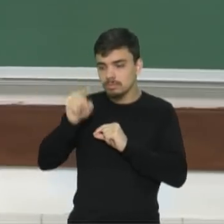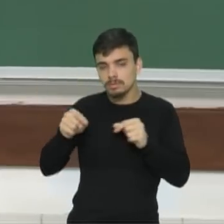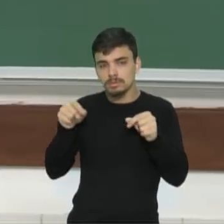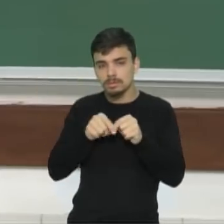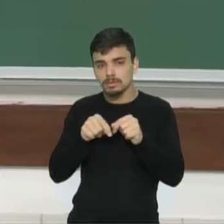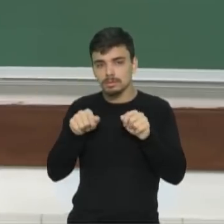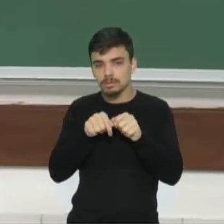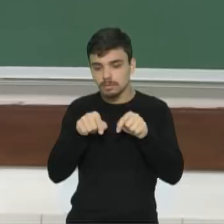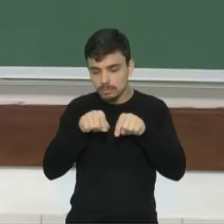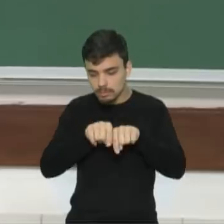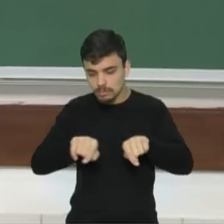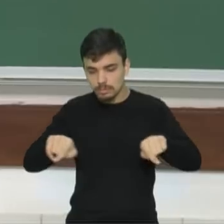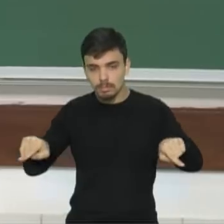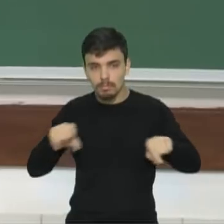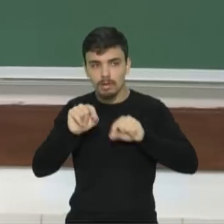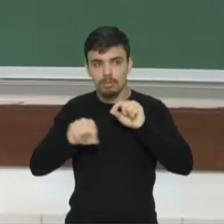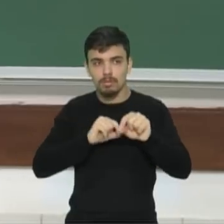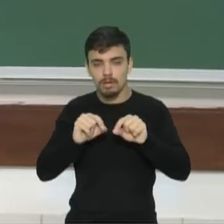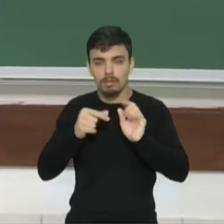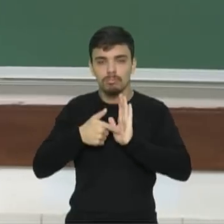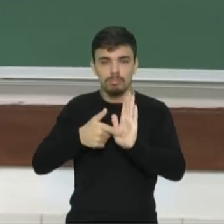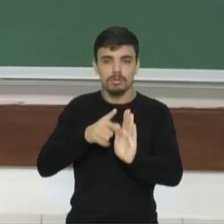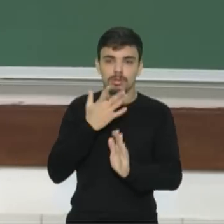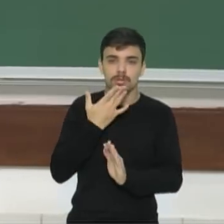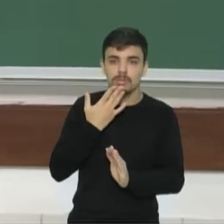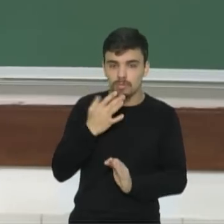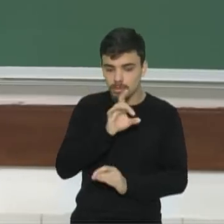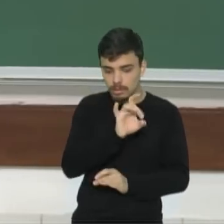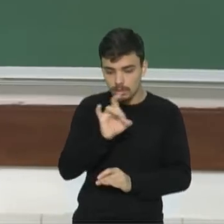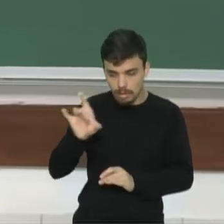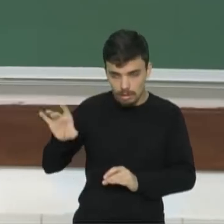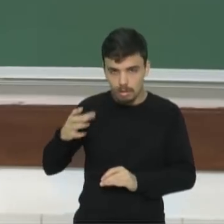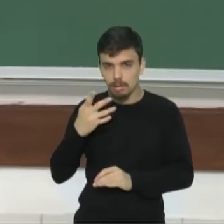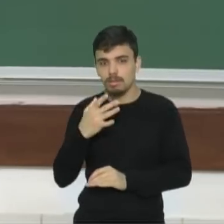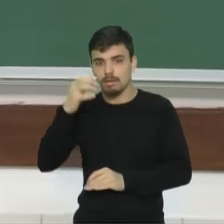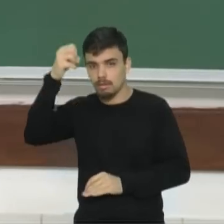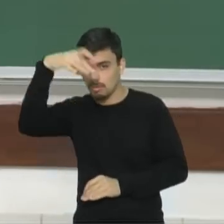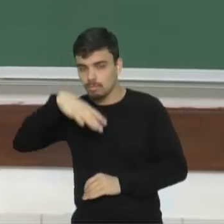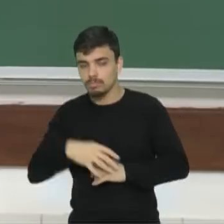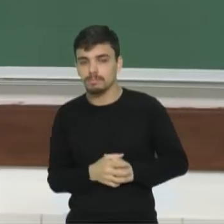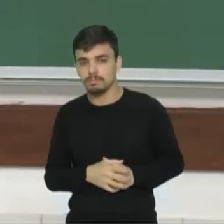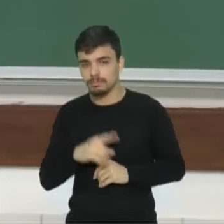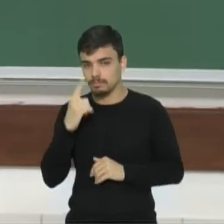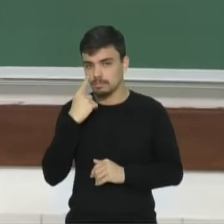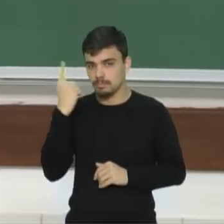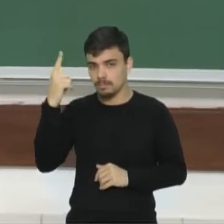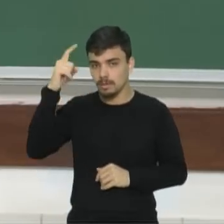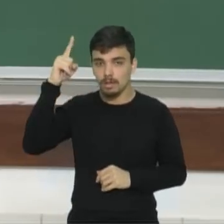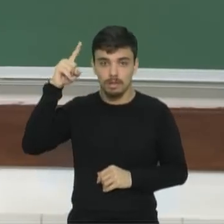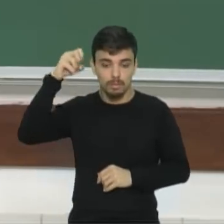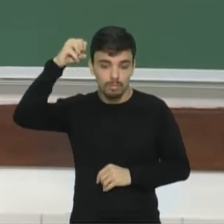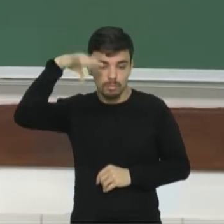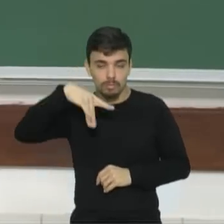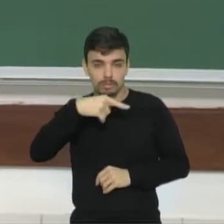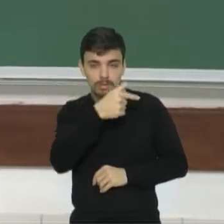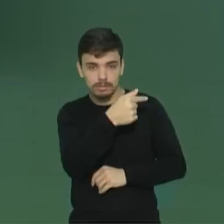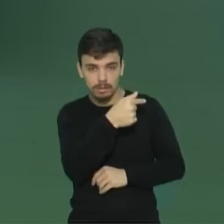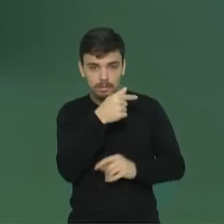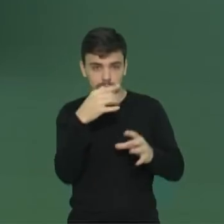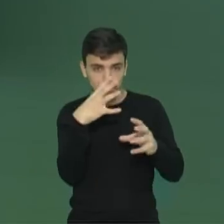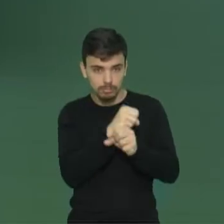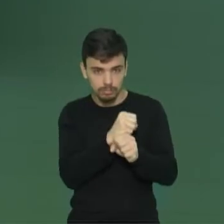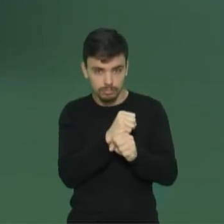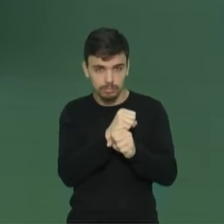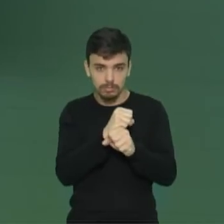separam, decompondo a luz. Então aqui, como a luz era um feixe com 7 ondas junto, separou